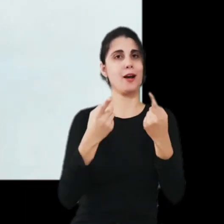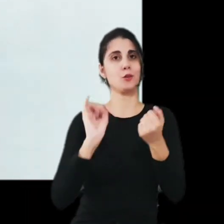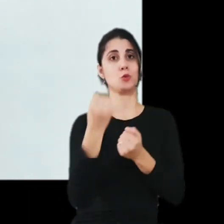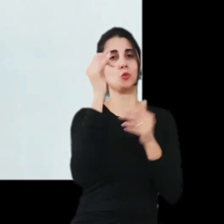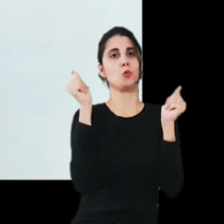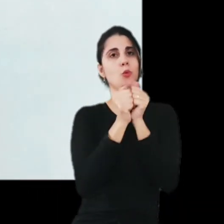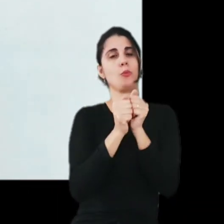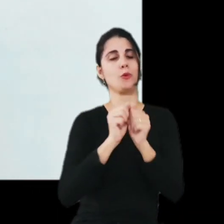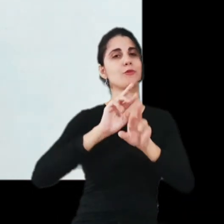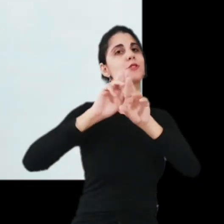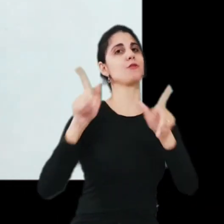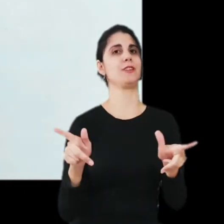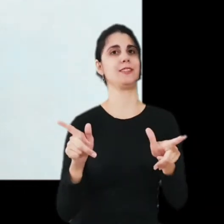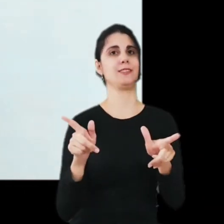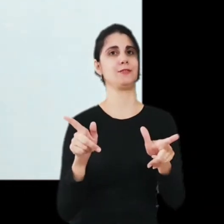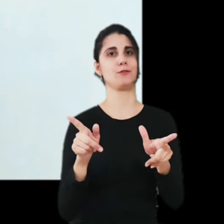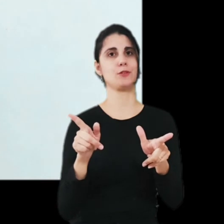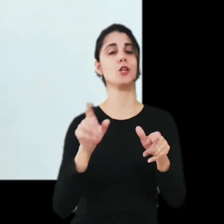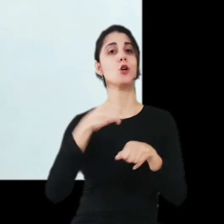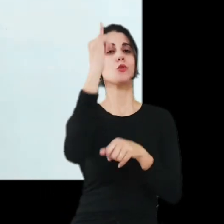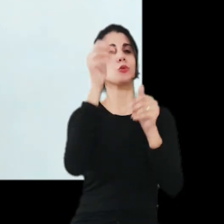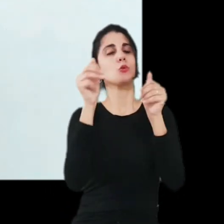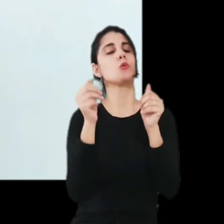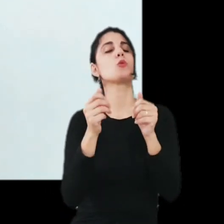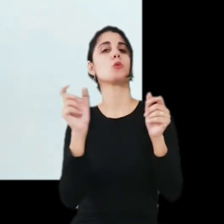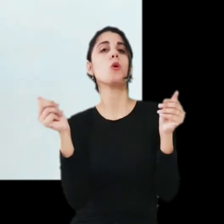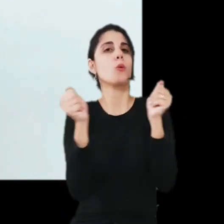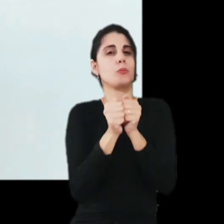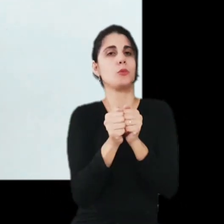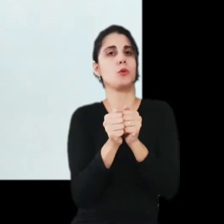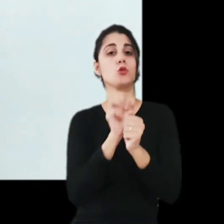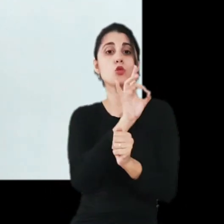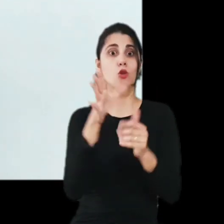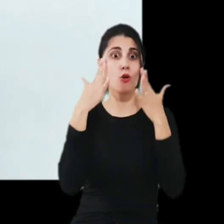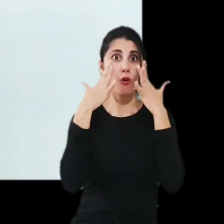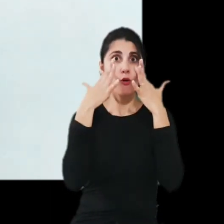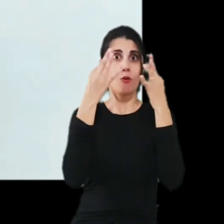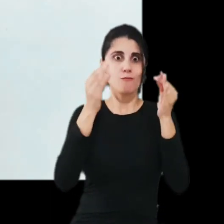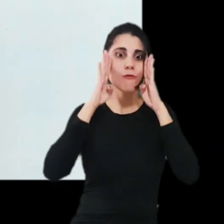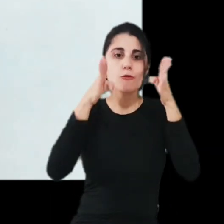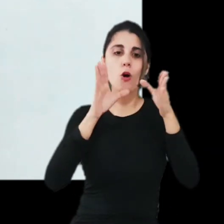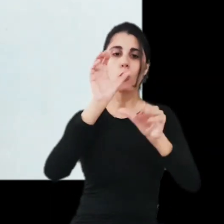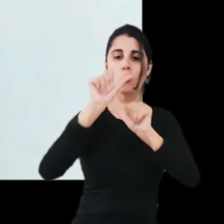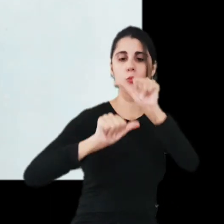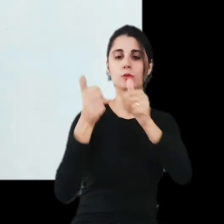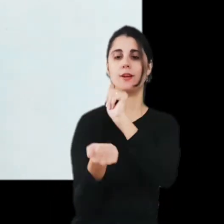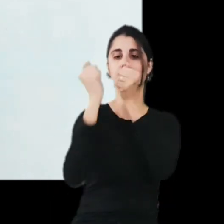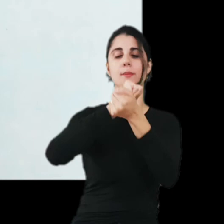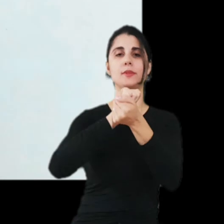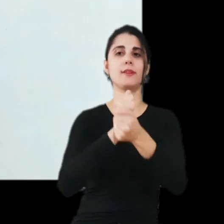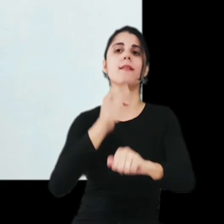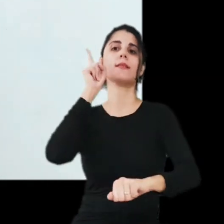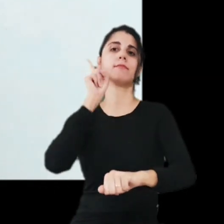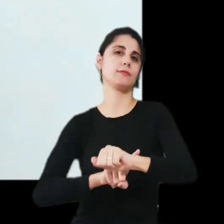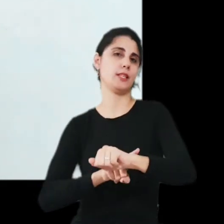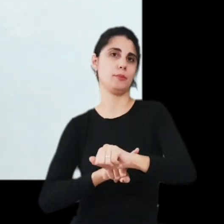Obrigatoriamente, transformaremos o tempo. Tivemos uma questão que a taxa de juros e o tempo tiverem unidades